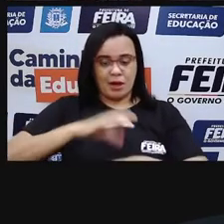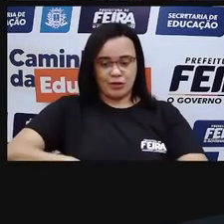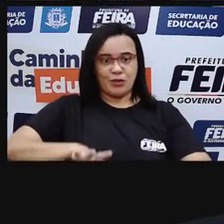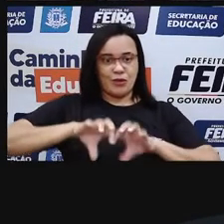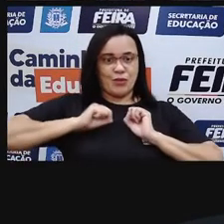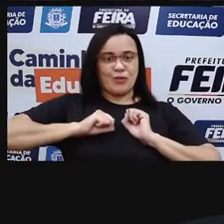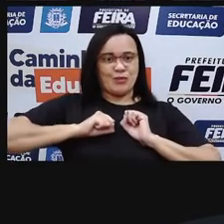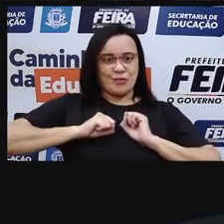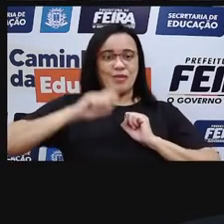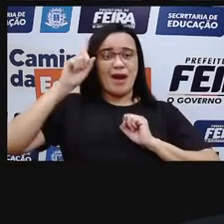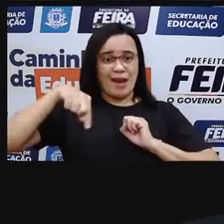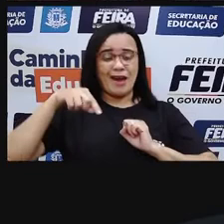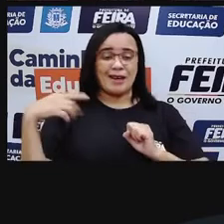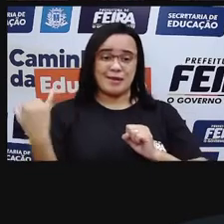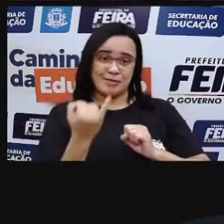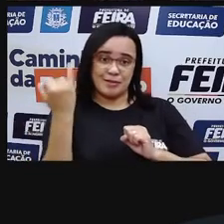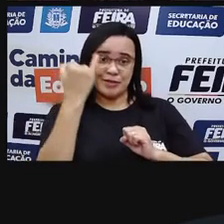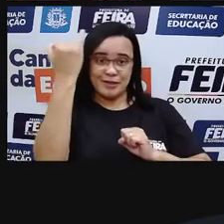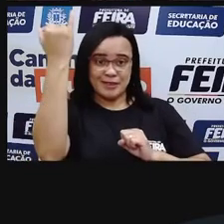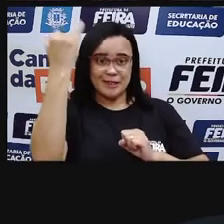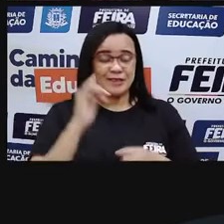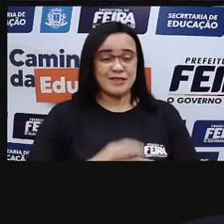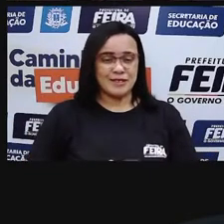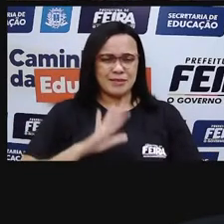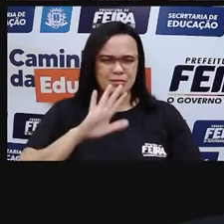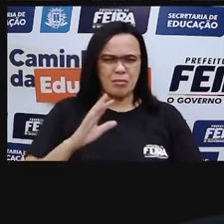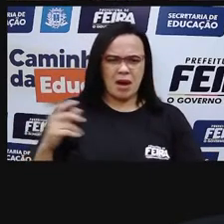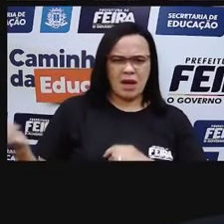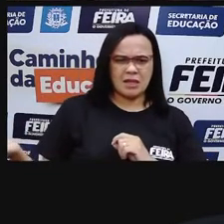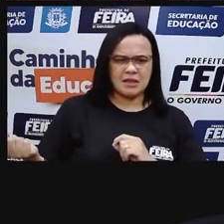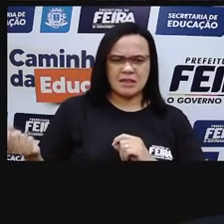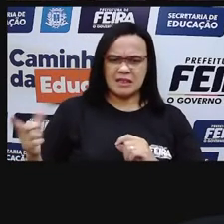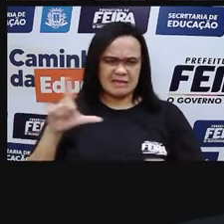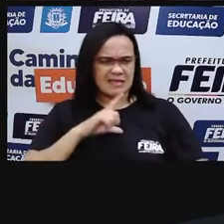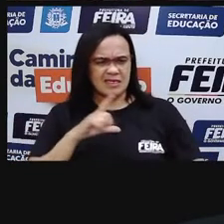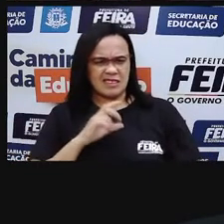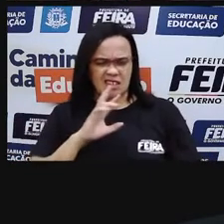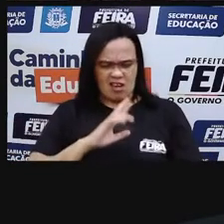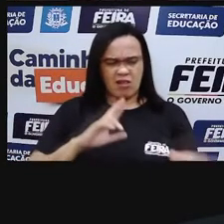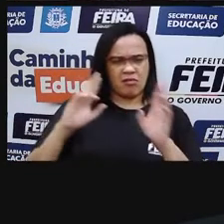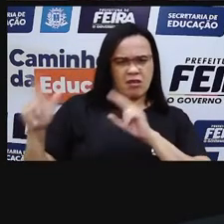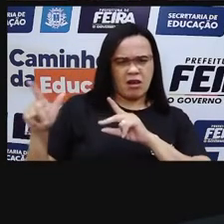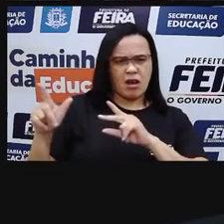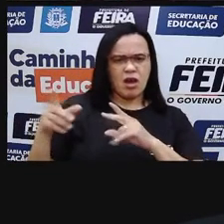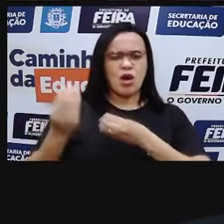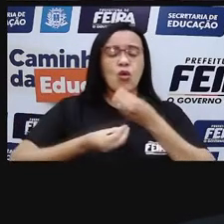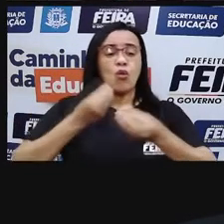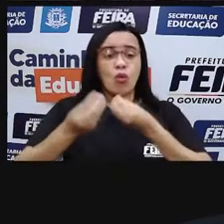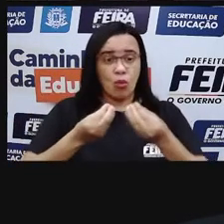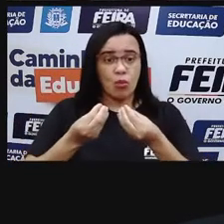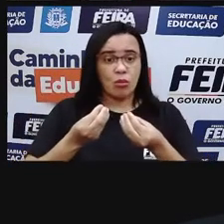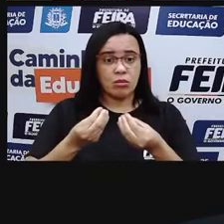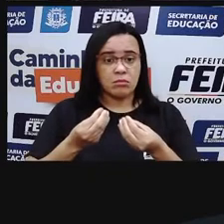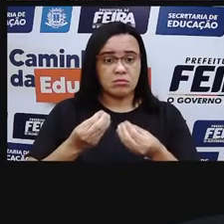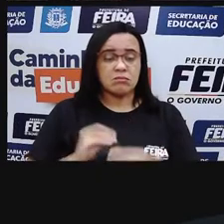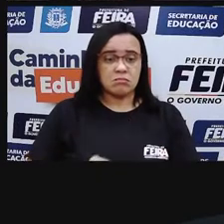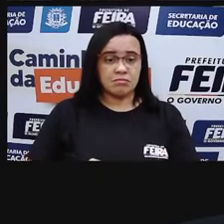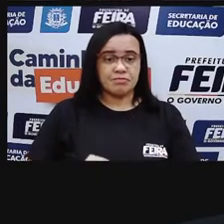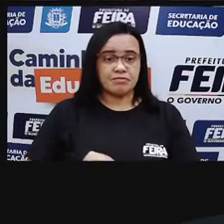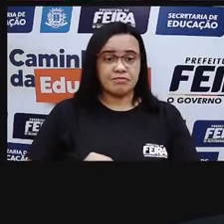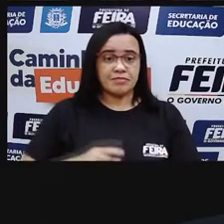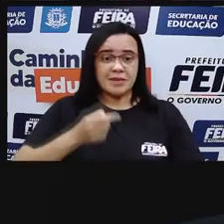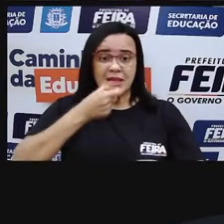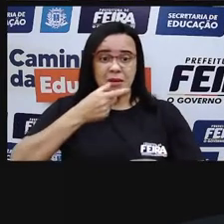antiviral. Qual a diferença? Como é que a gente vai entender isso daí? E entre antibiótico,